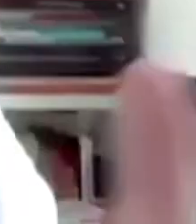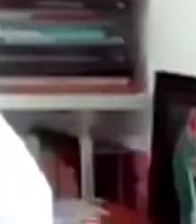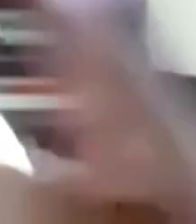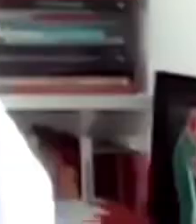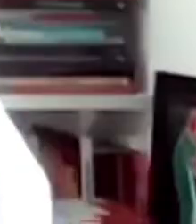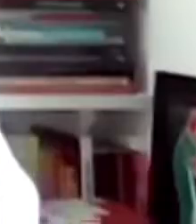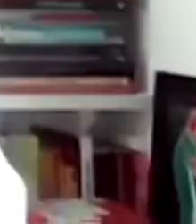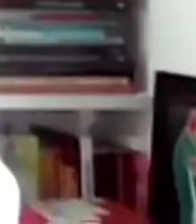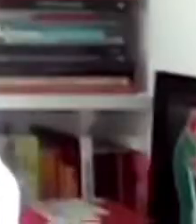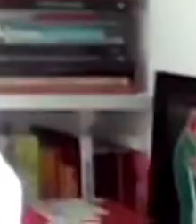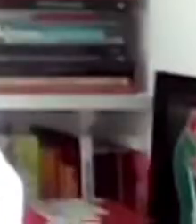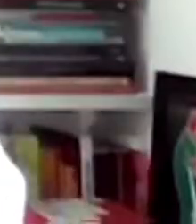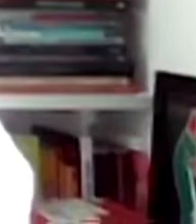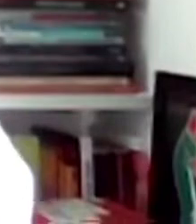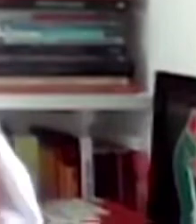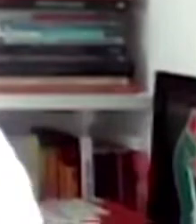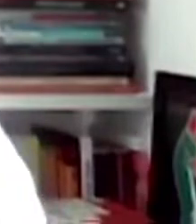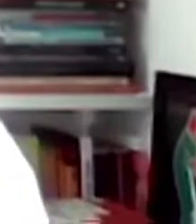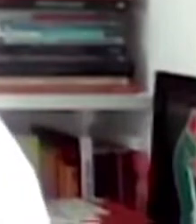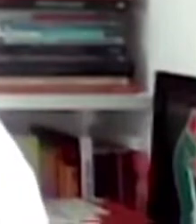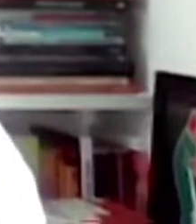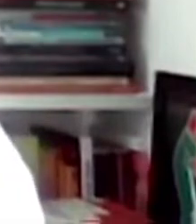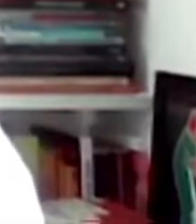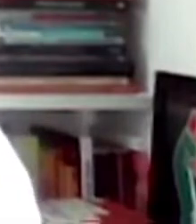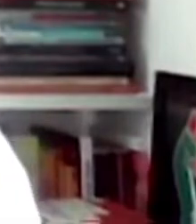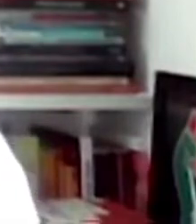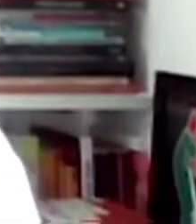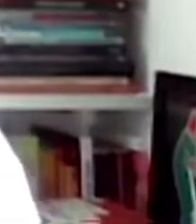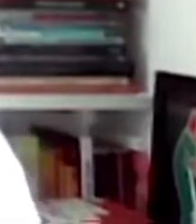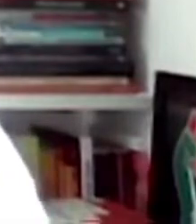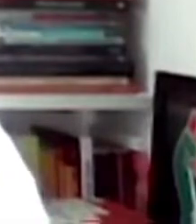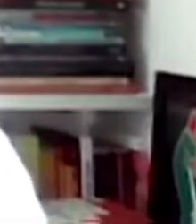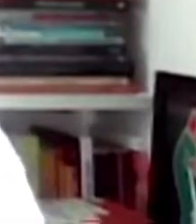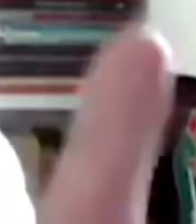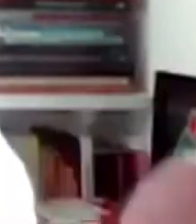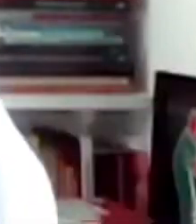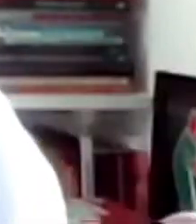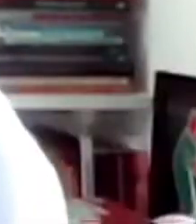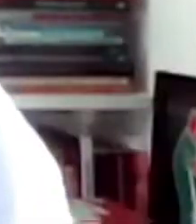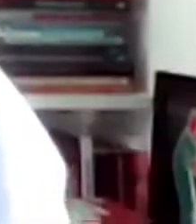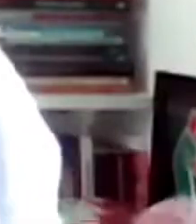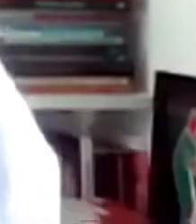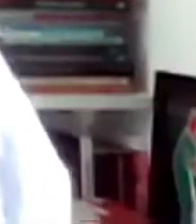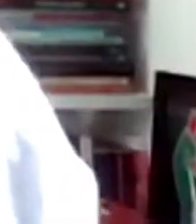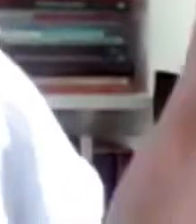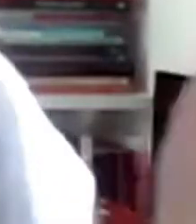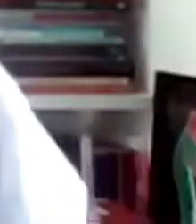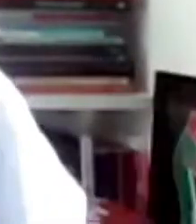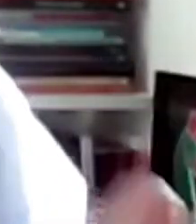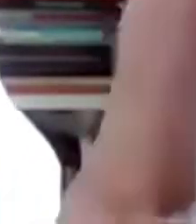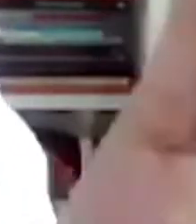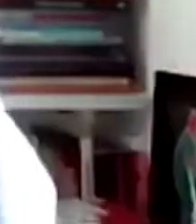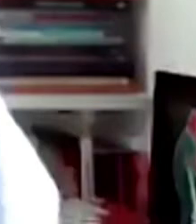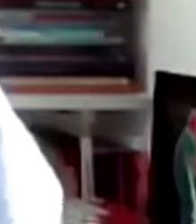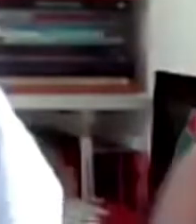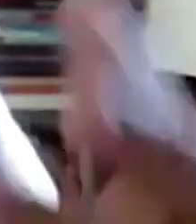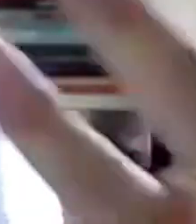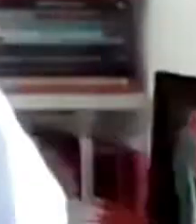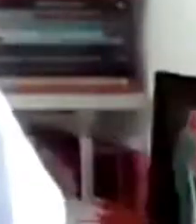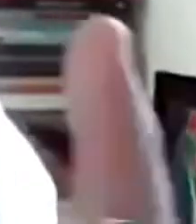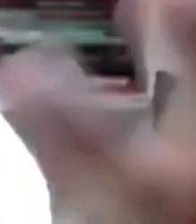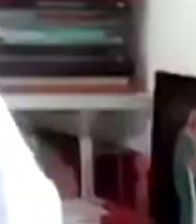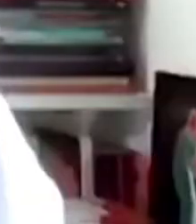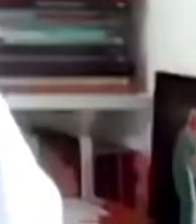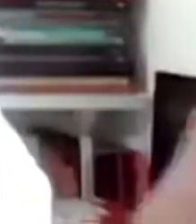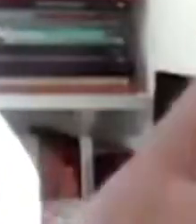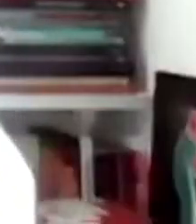existem doutorados sobre desfraude. Então, a gente encara isso e efetivamente cumpre a legislação, e a minha função é ajudar, e atividades como